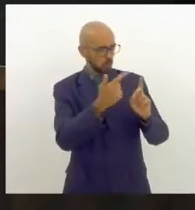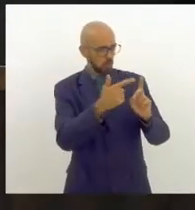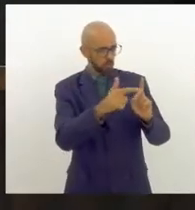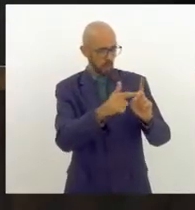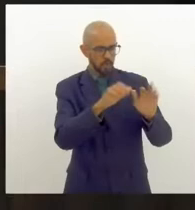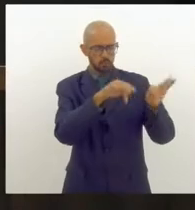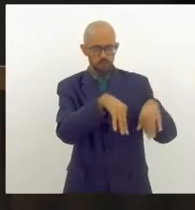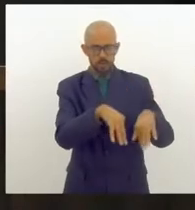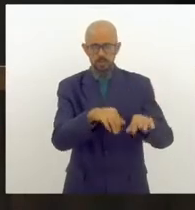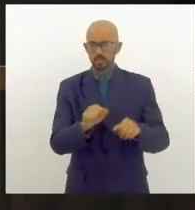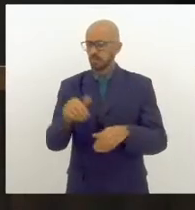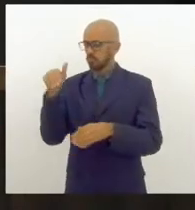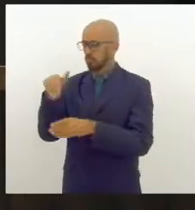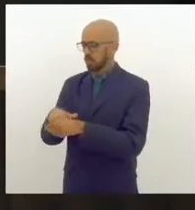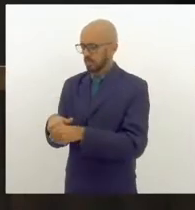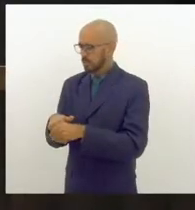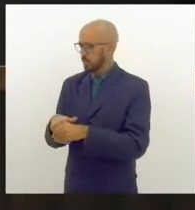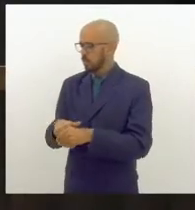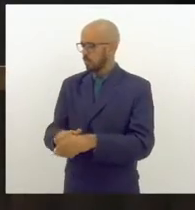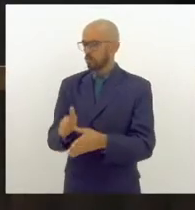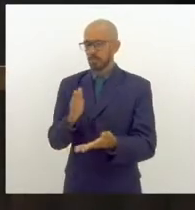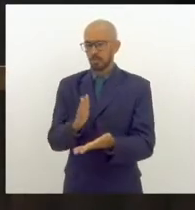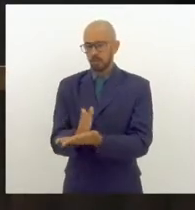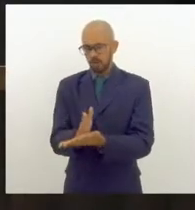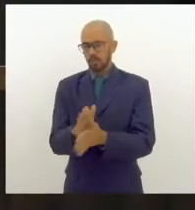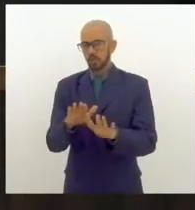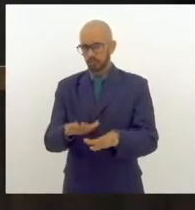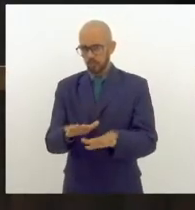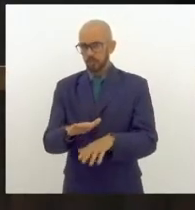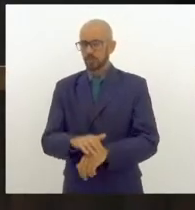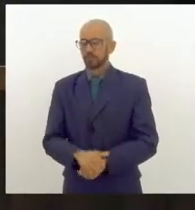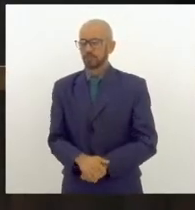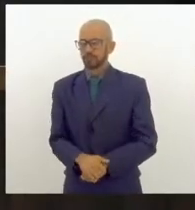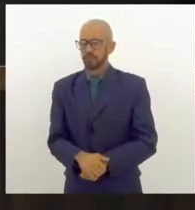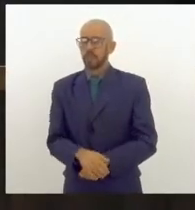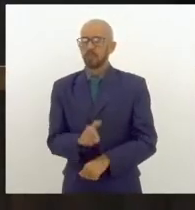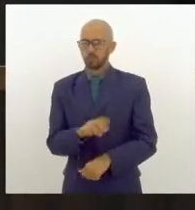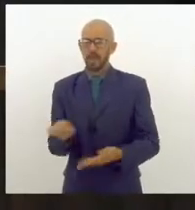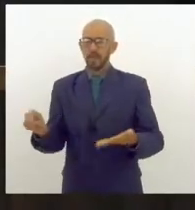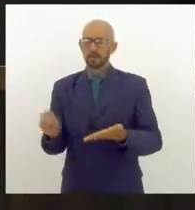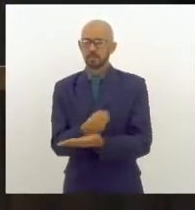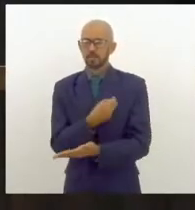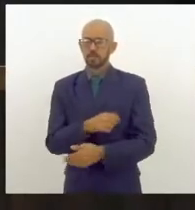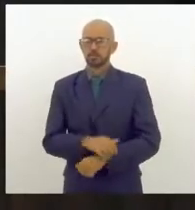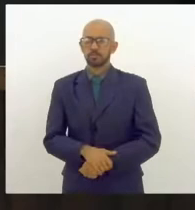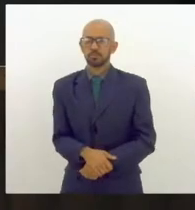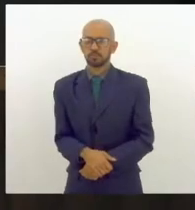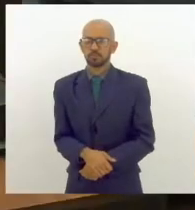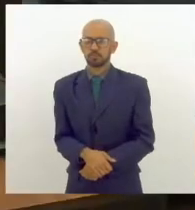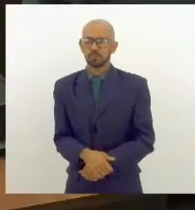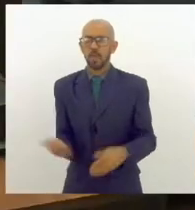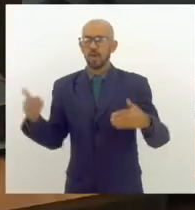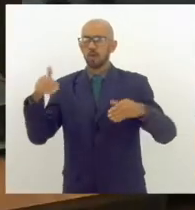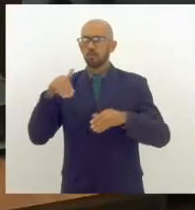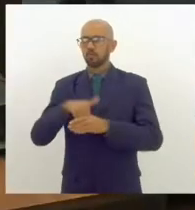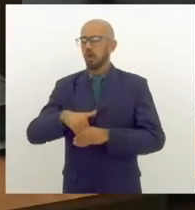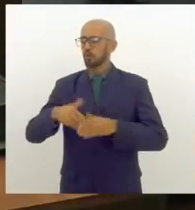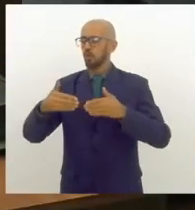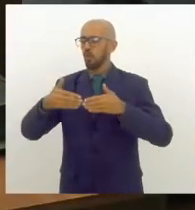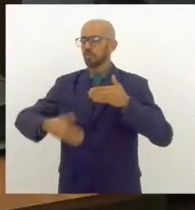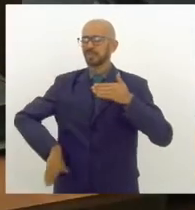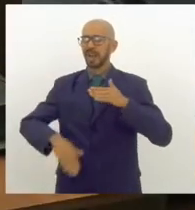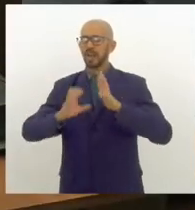discutir, encerrada a discussão, em votação, os senhores que aprovam, permaneçam como estão, aprovado, vai a promulgação. Com o voto contrário da bancada do PSOL,